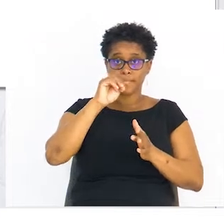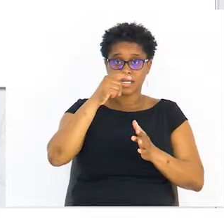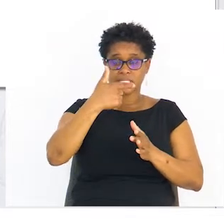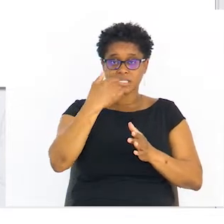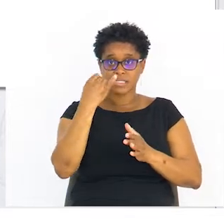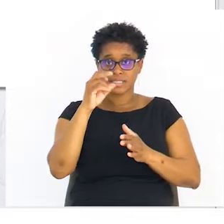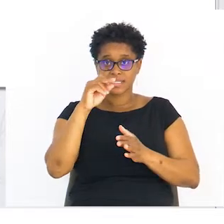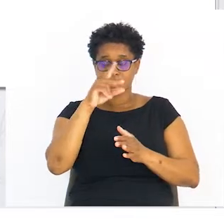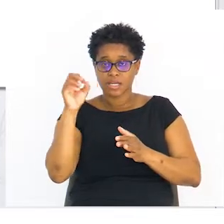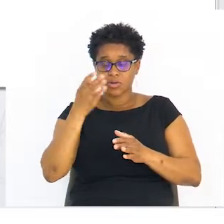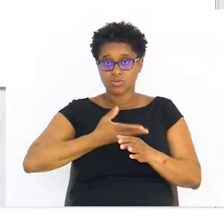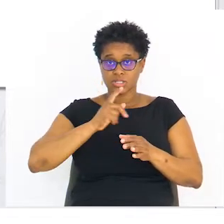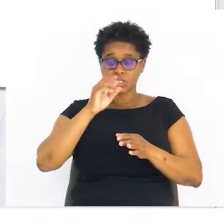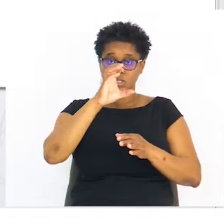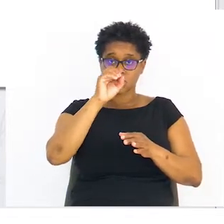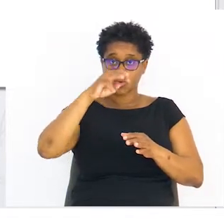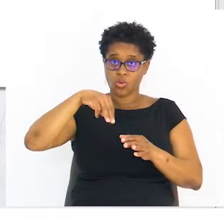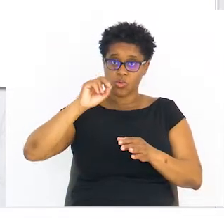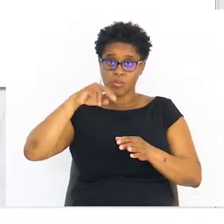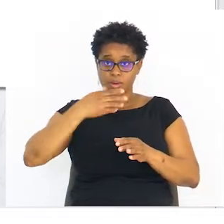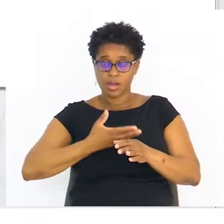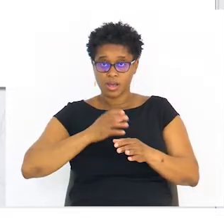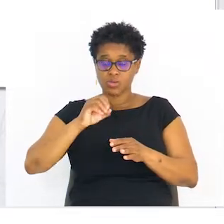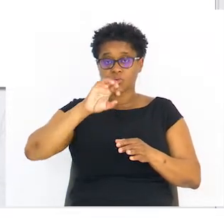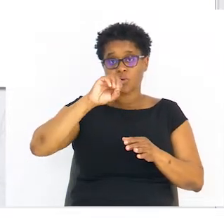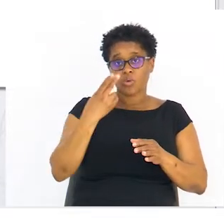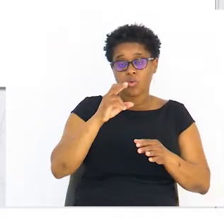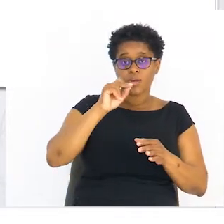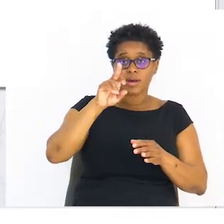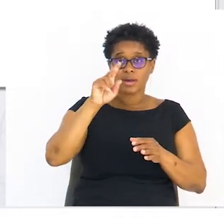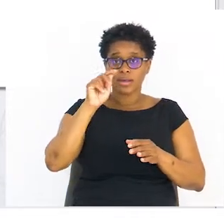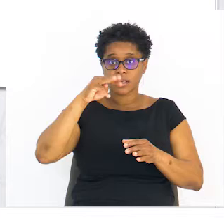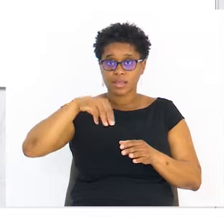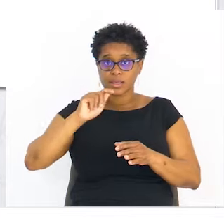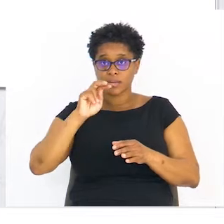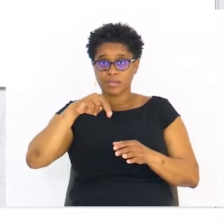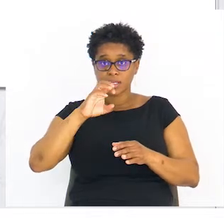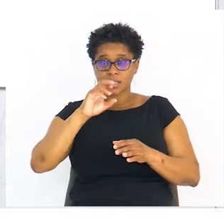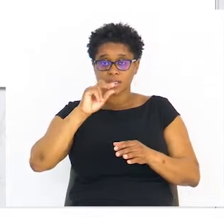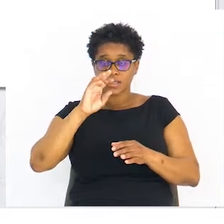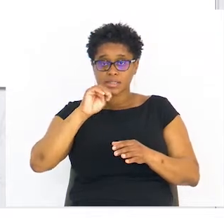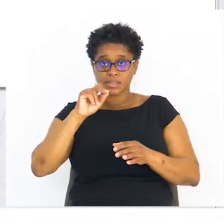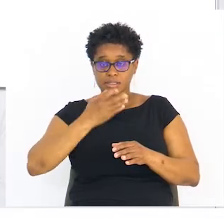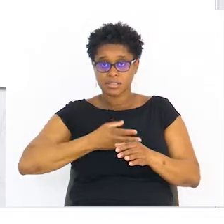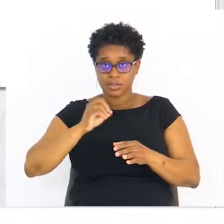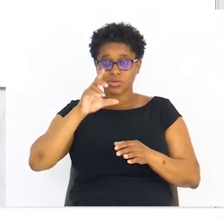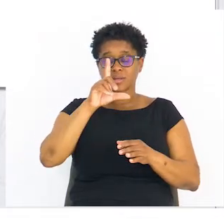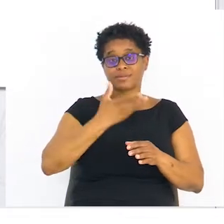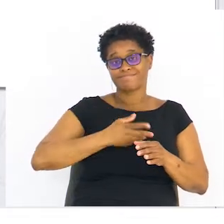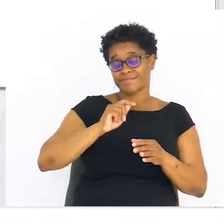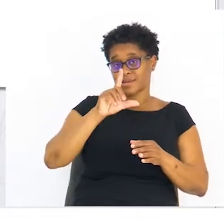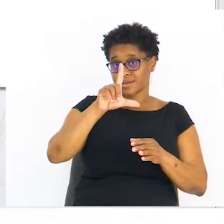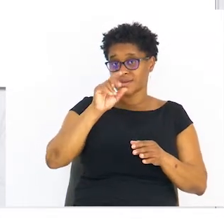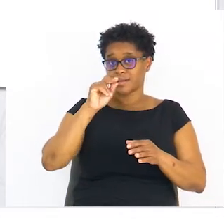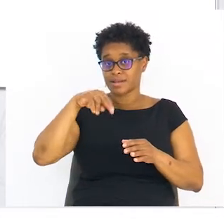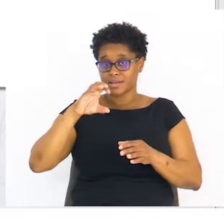comando ou arremessador de lanças de acordo com baixos relevos. Repare